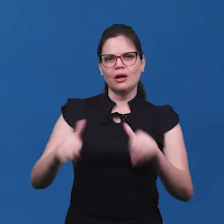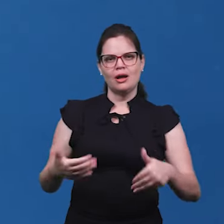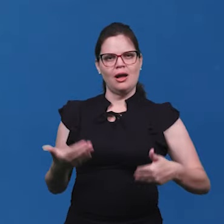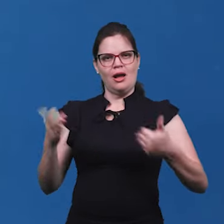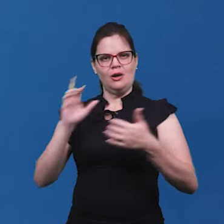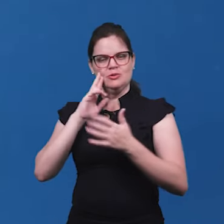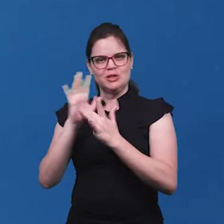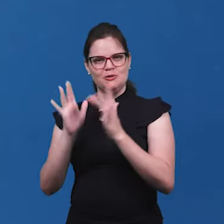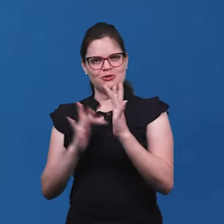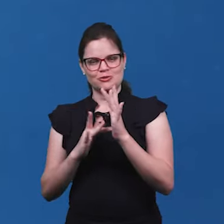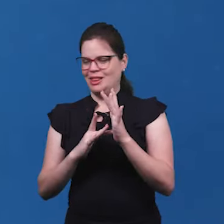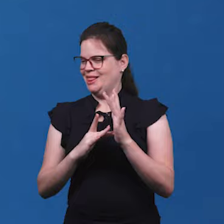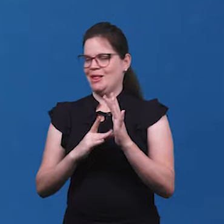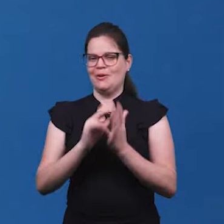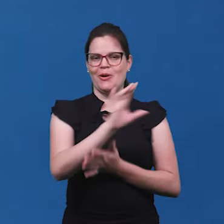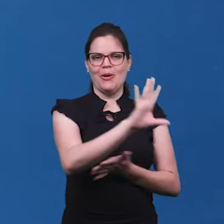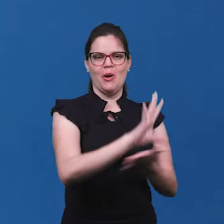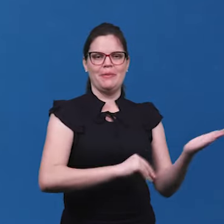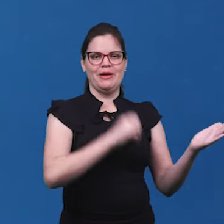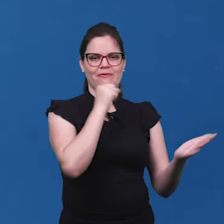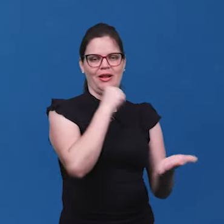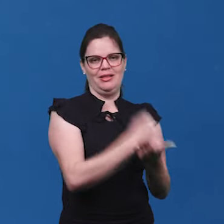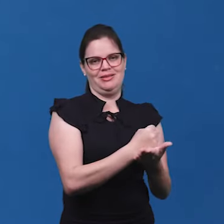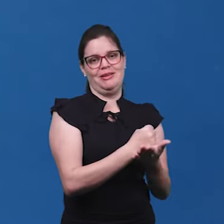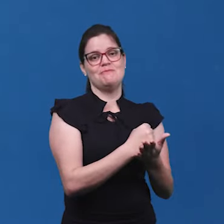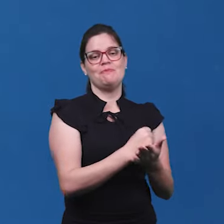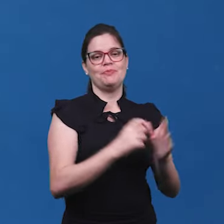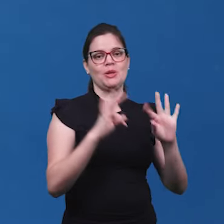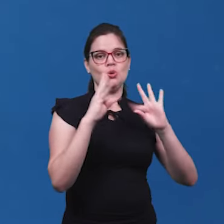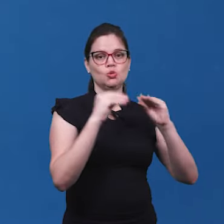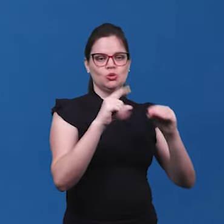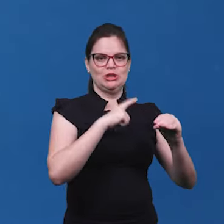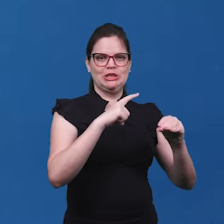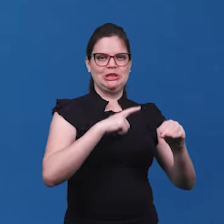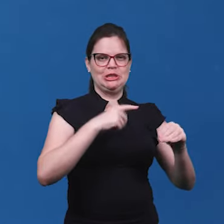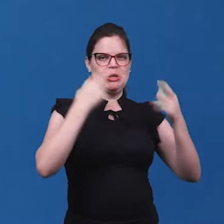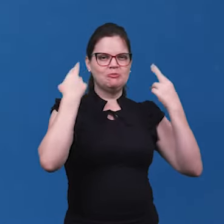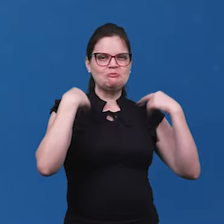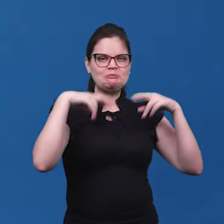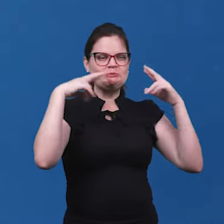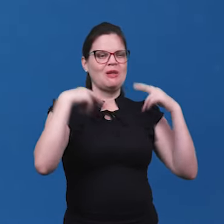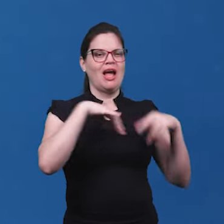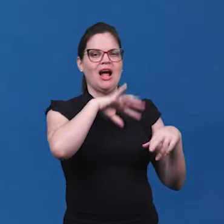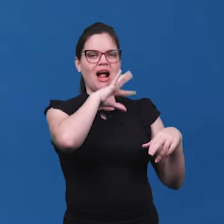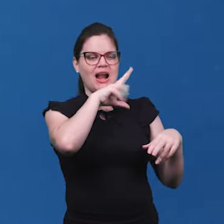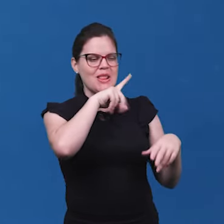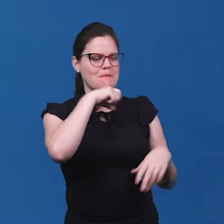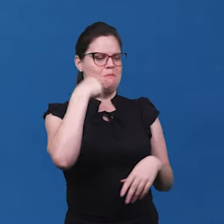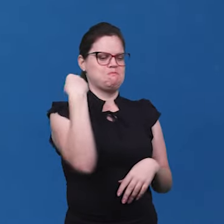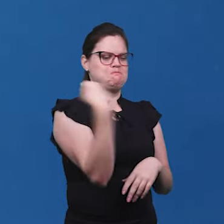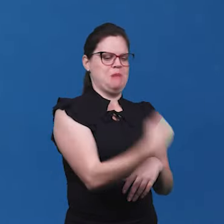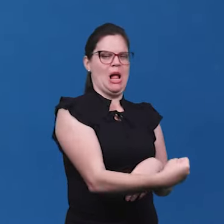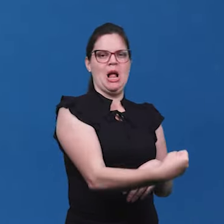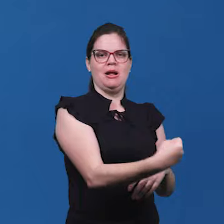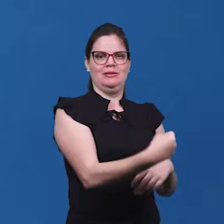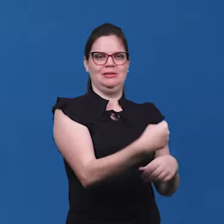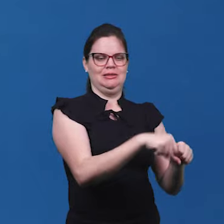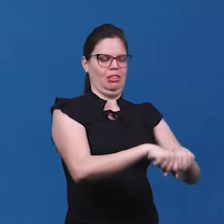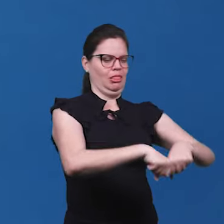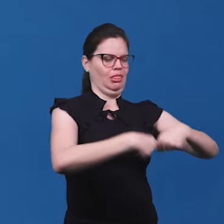os sacrifícios que eram feitos no Velho Testamento, essa igreja ali, no caso, a igreja chamada o cristianismo romano,